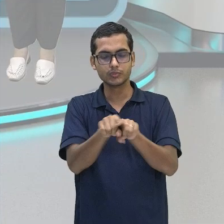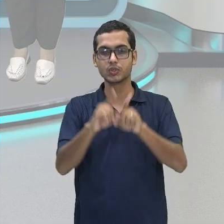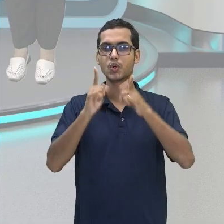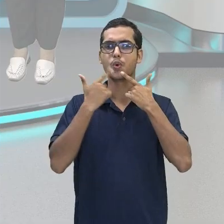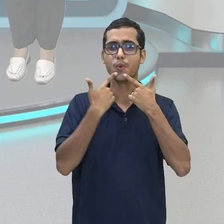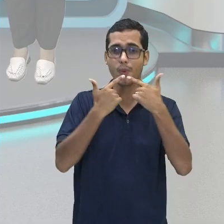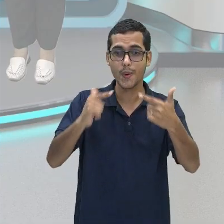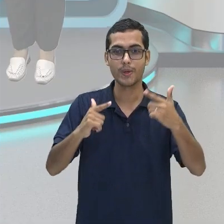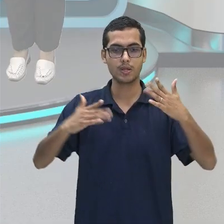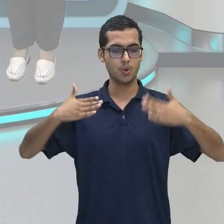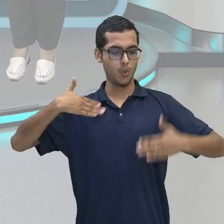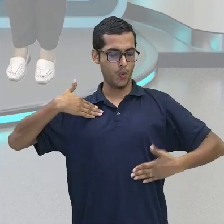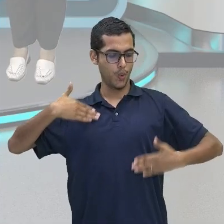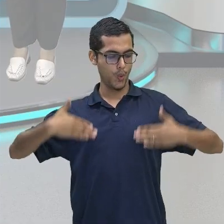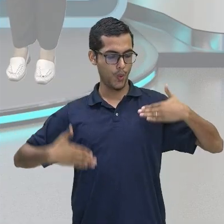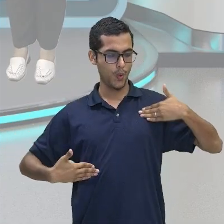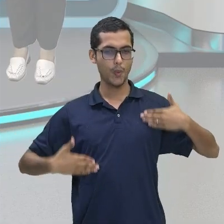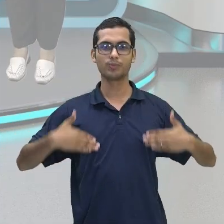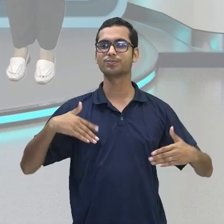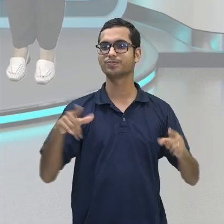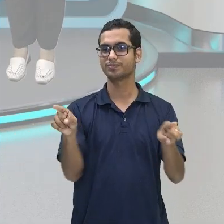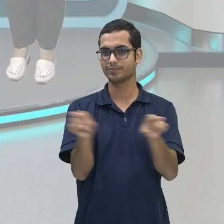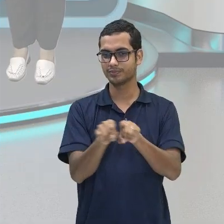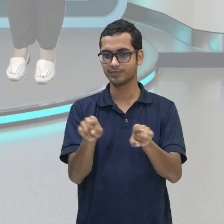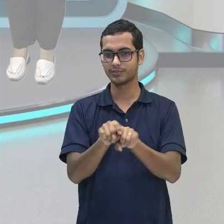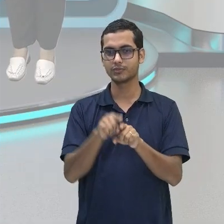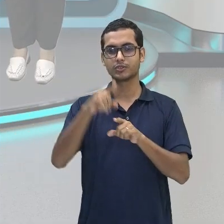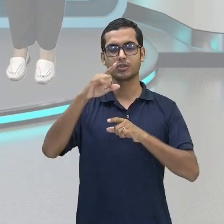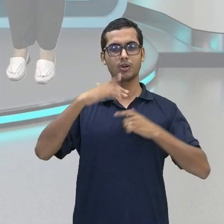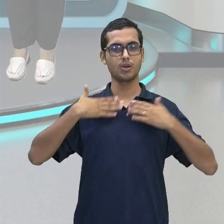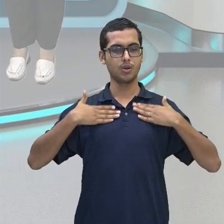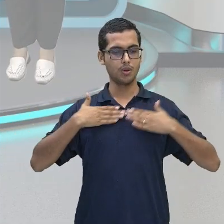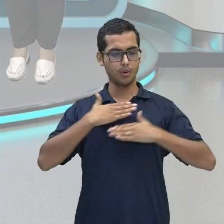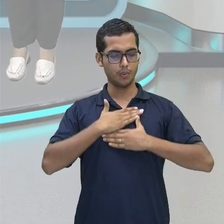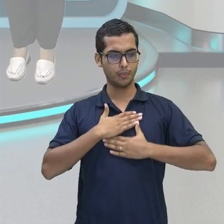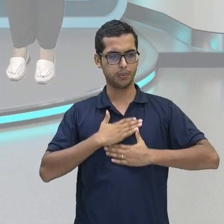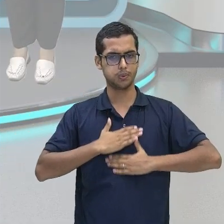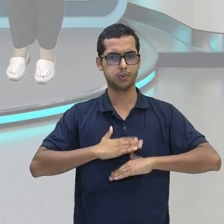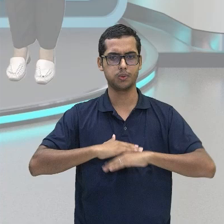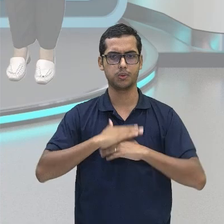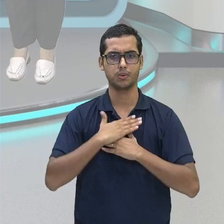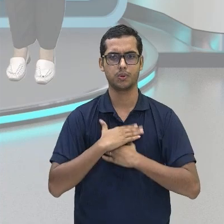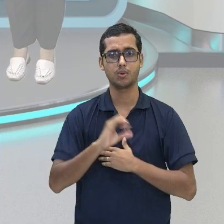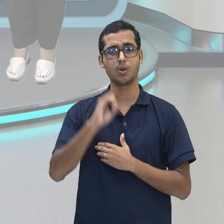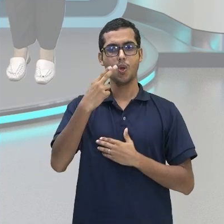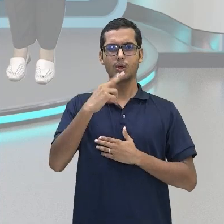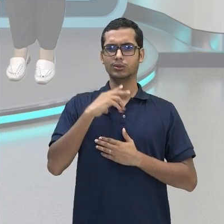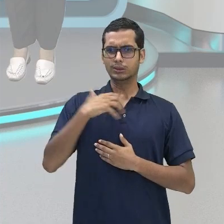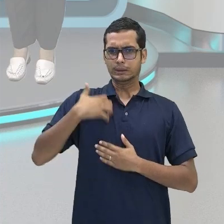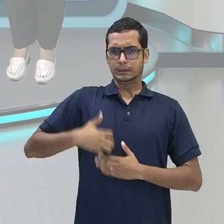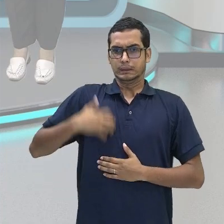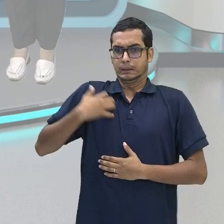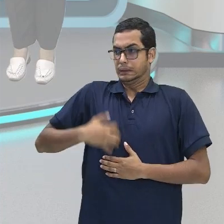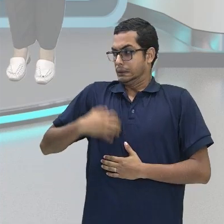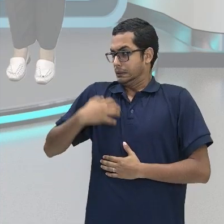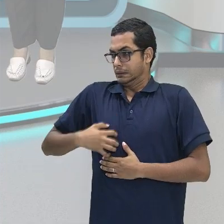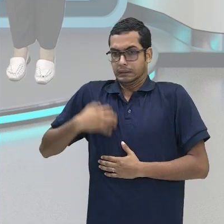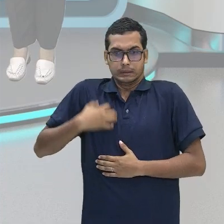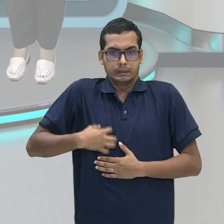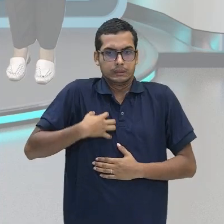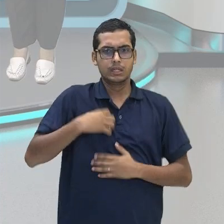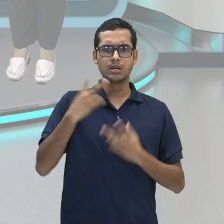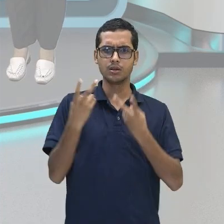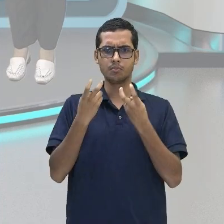linguagem corporal, né? Se eu estou relaxado, à vontade numa situação, ou se eu estou tenso, também a forma como eu